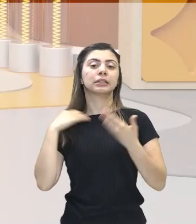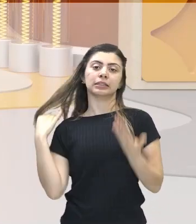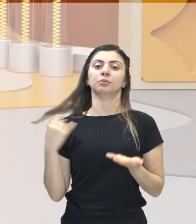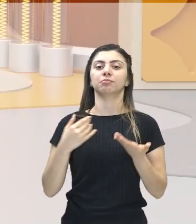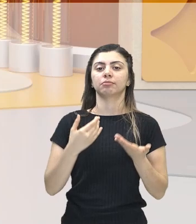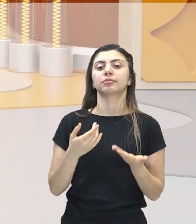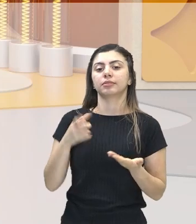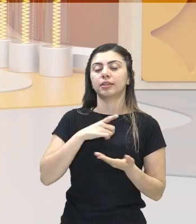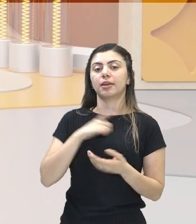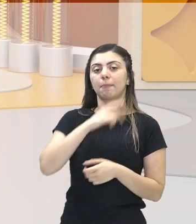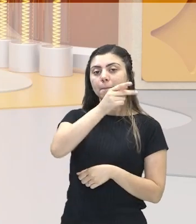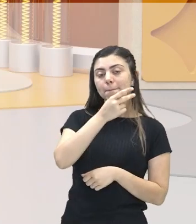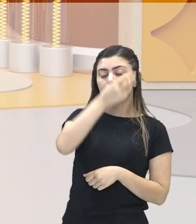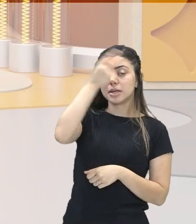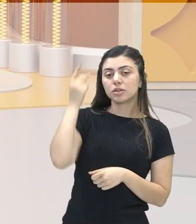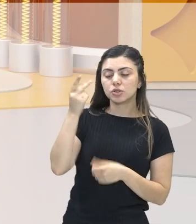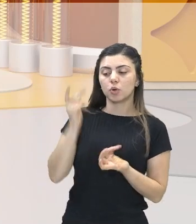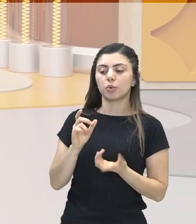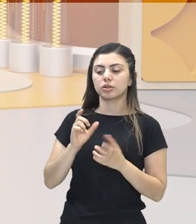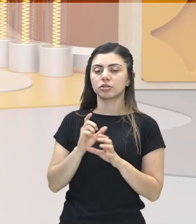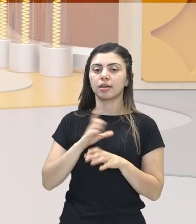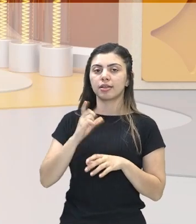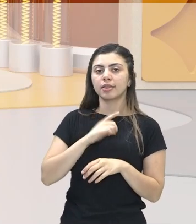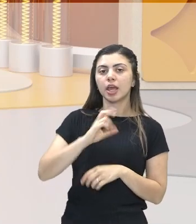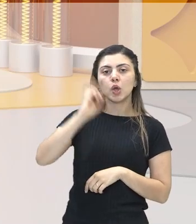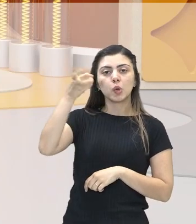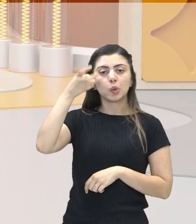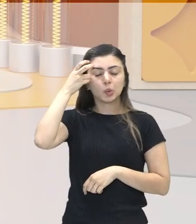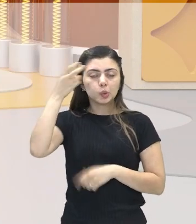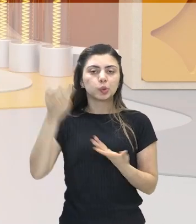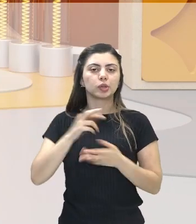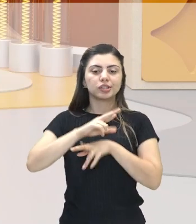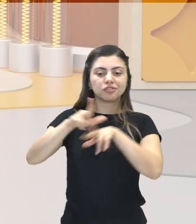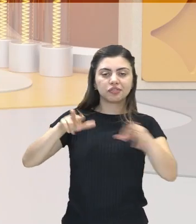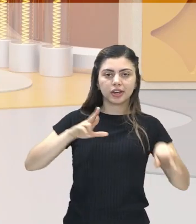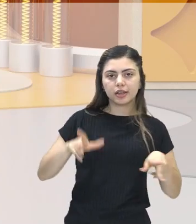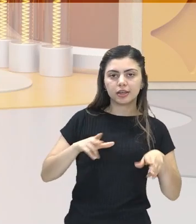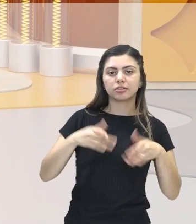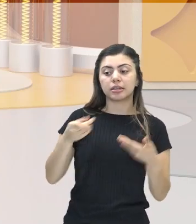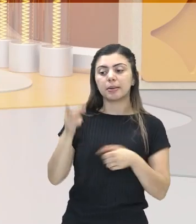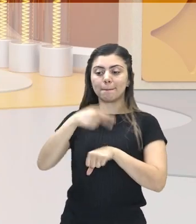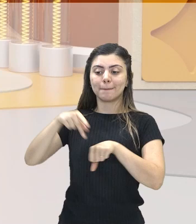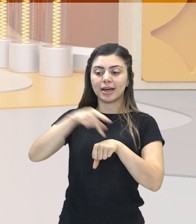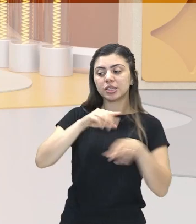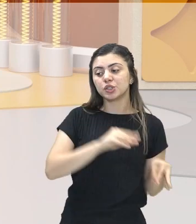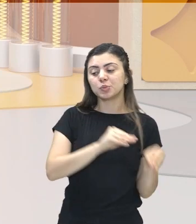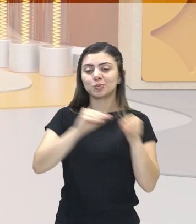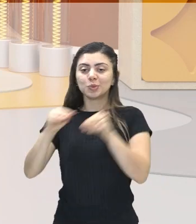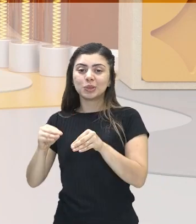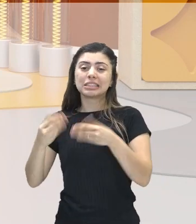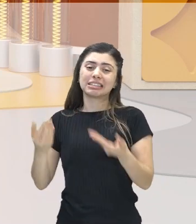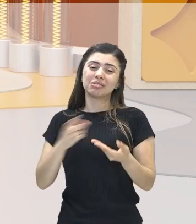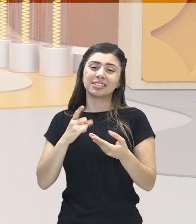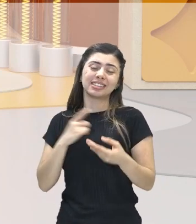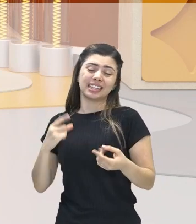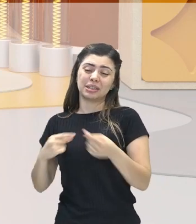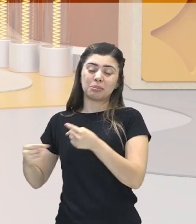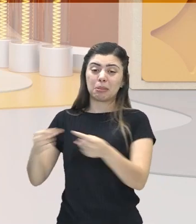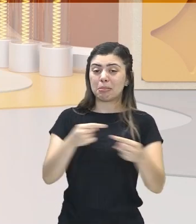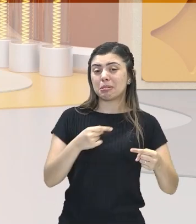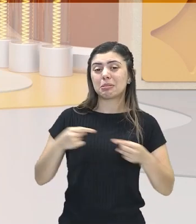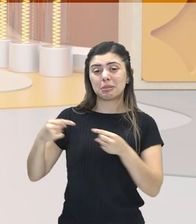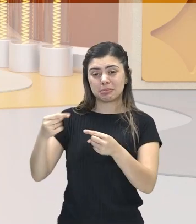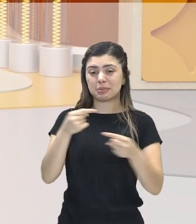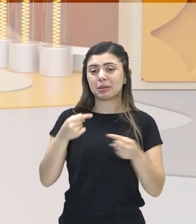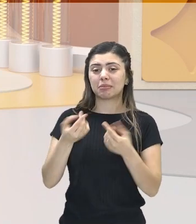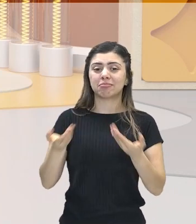presença, pessoal, de pessoas de culturas diferentes em um país onde elas não nasceram, isso acaba gerando conflitos, né? Acaba gerando a